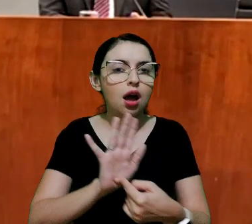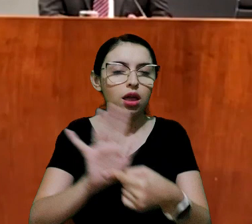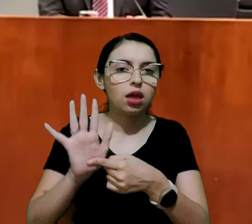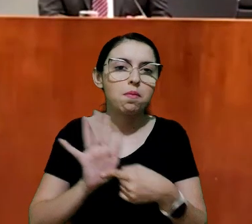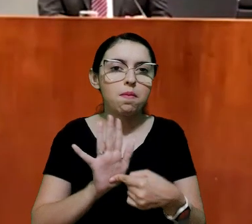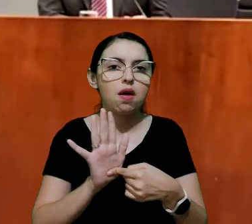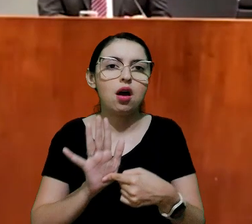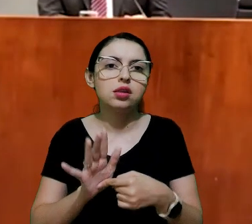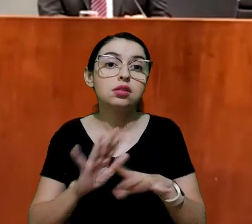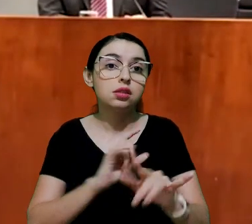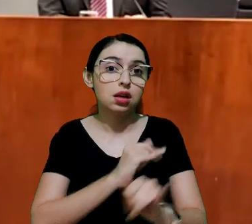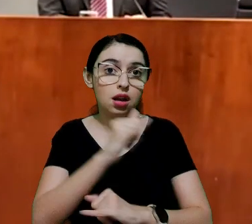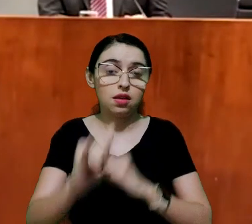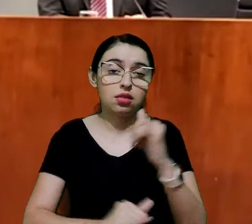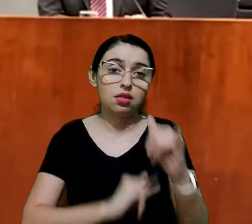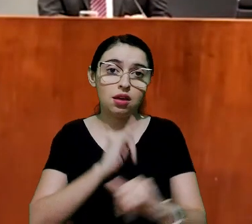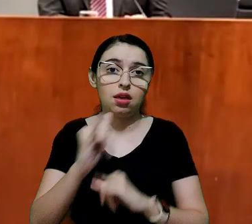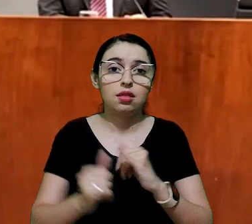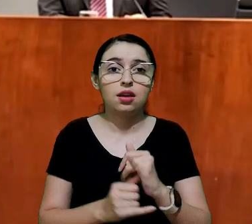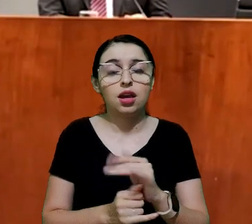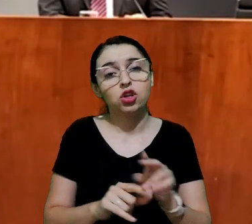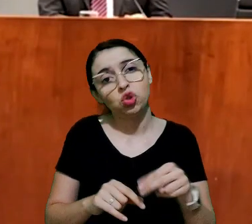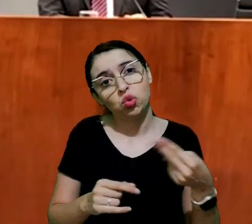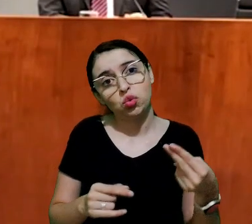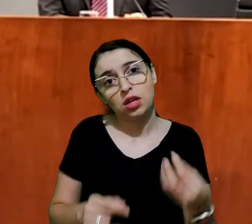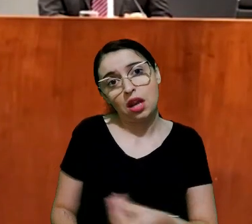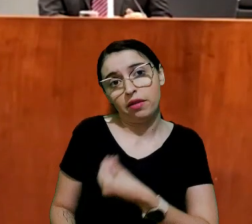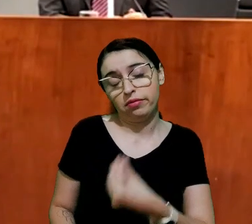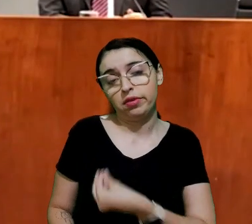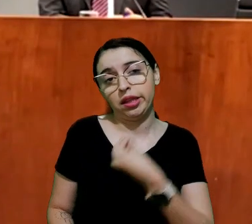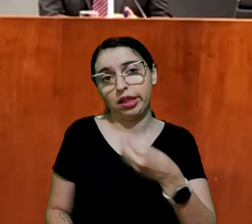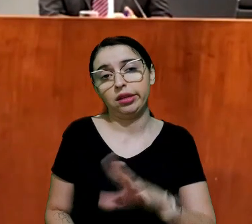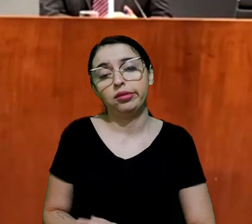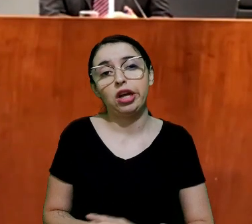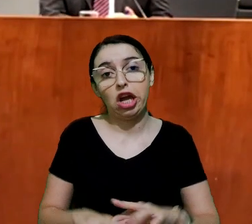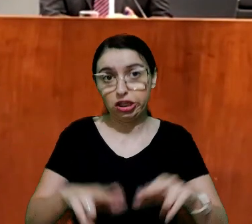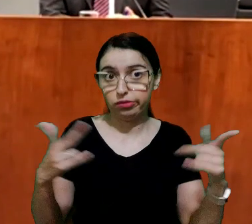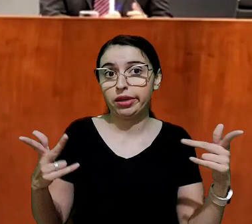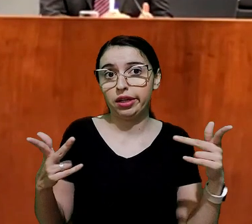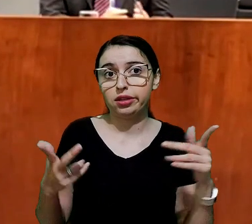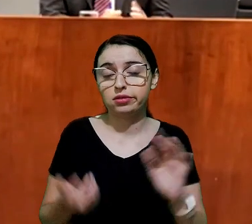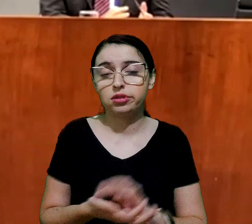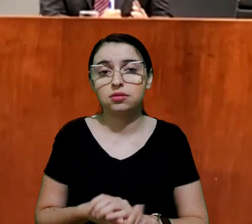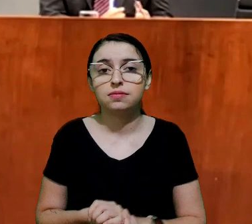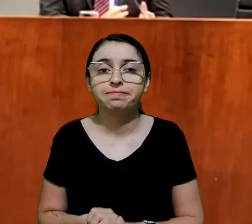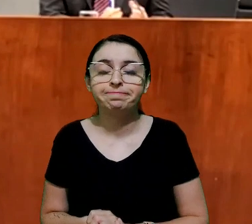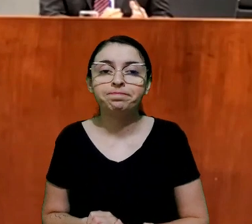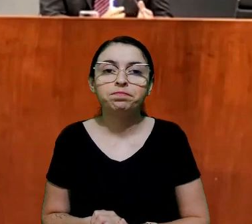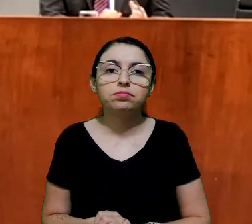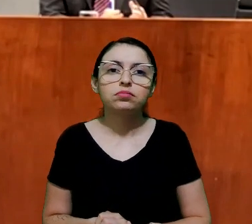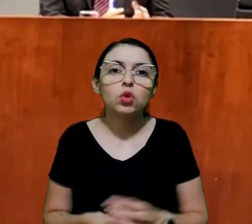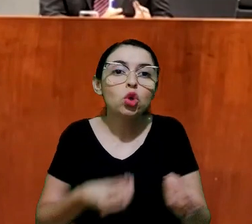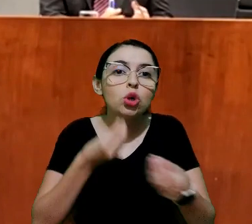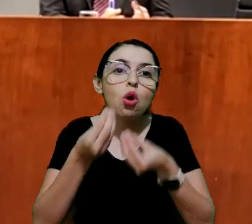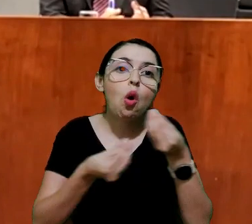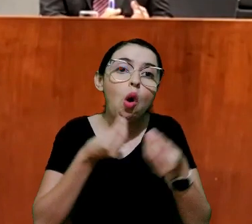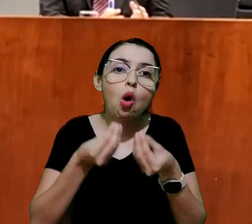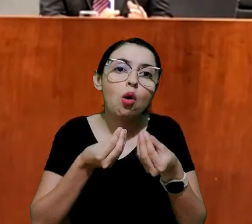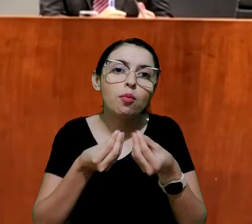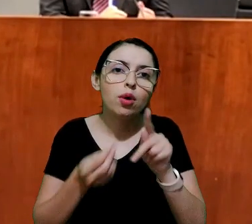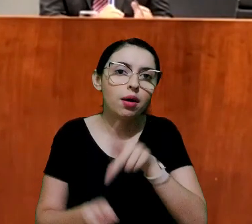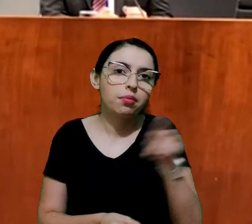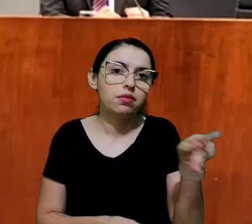sociais divulgam ou publicizam. Então, como é que a professora